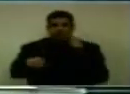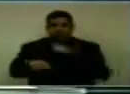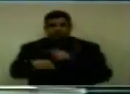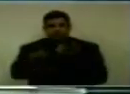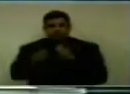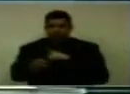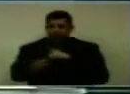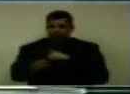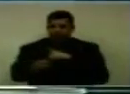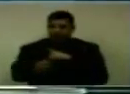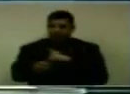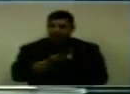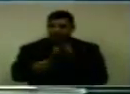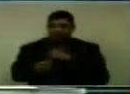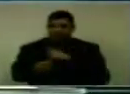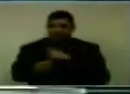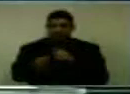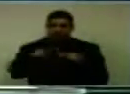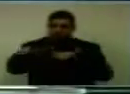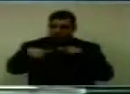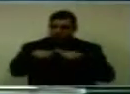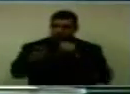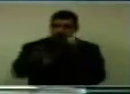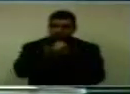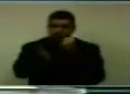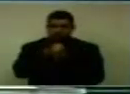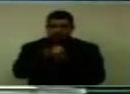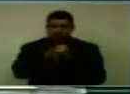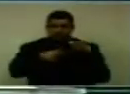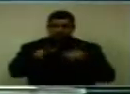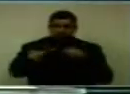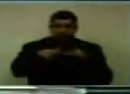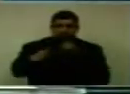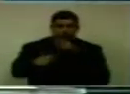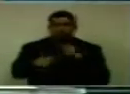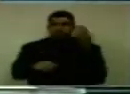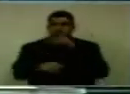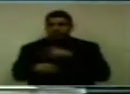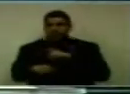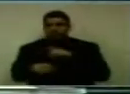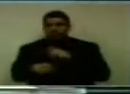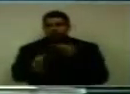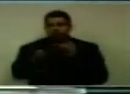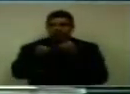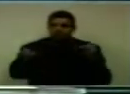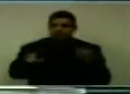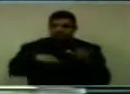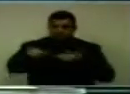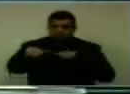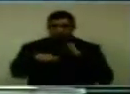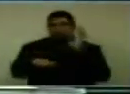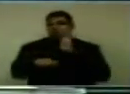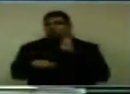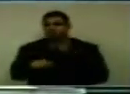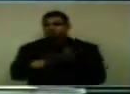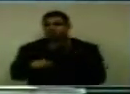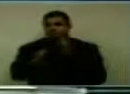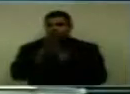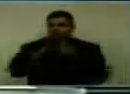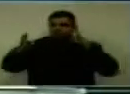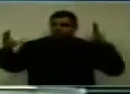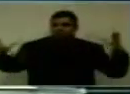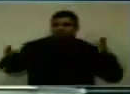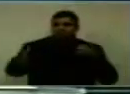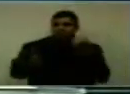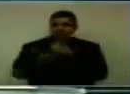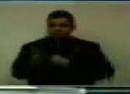hora que nós tivermos esse ajuste nos contratos de concessão, nós vamos ter um instrumento jurídico legal que